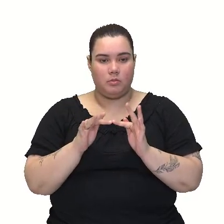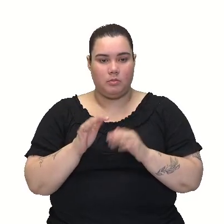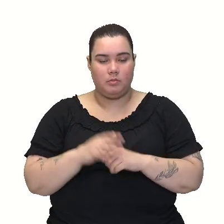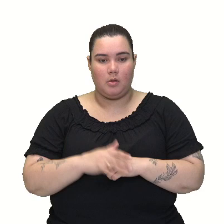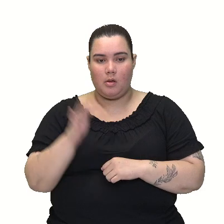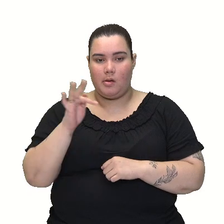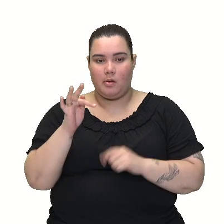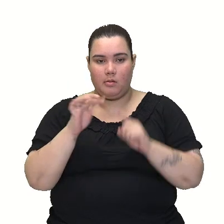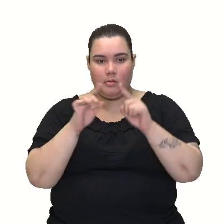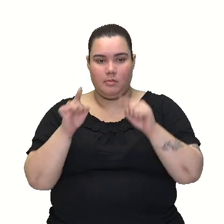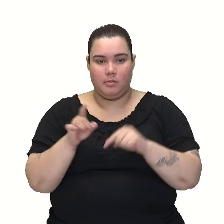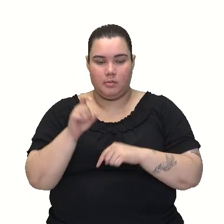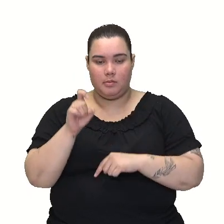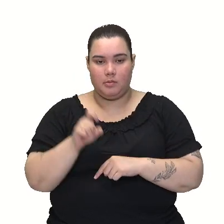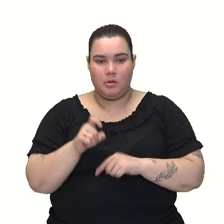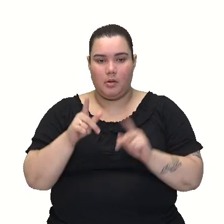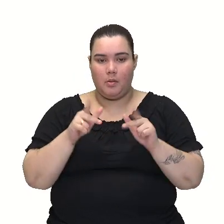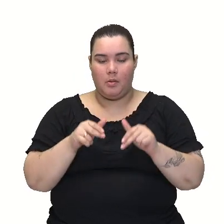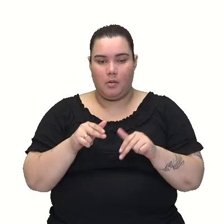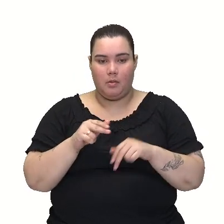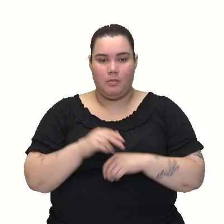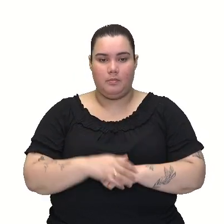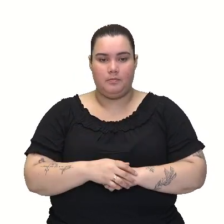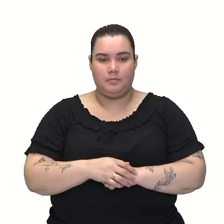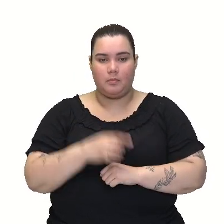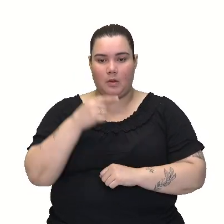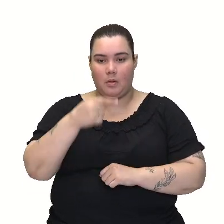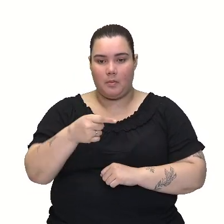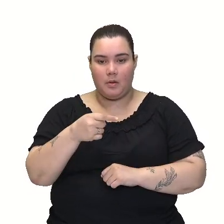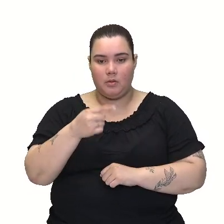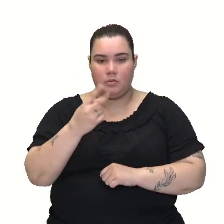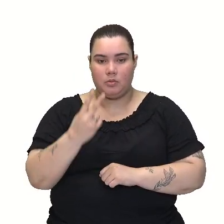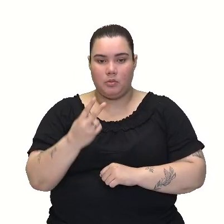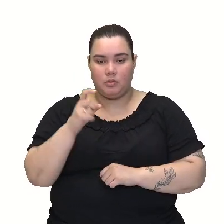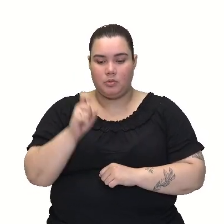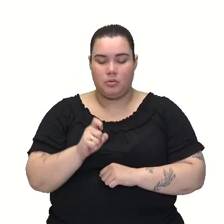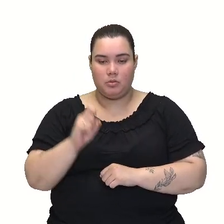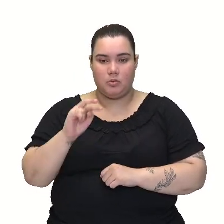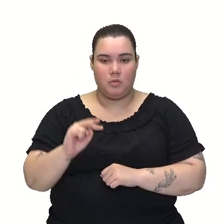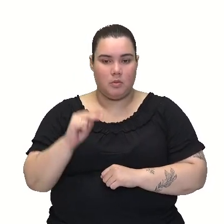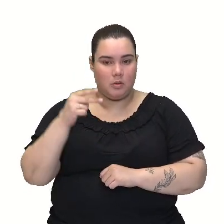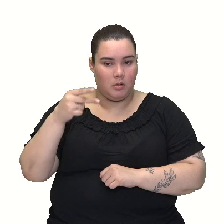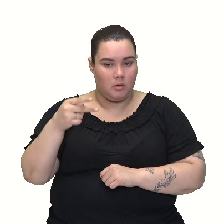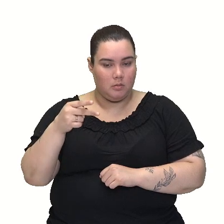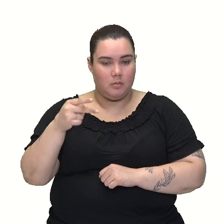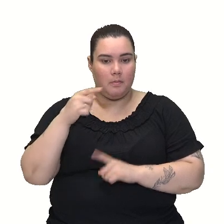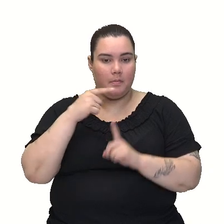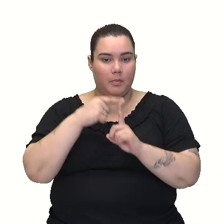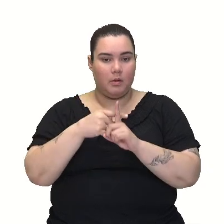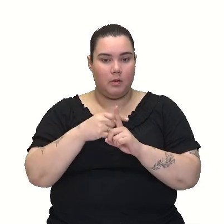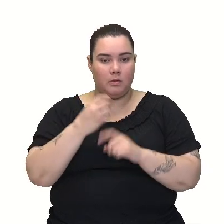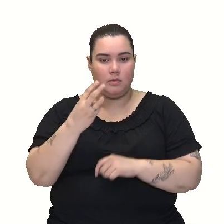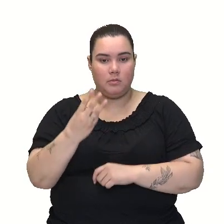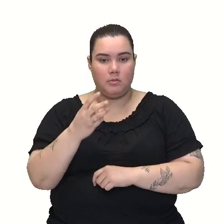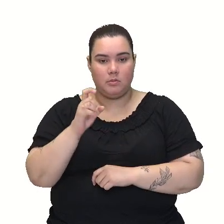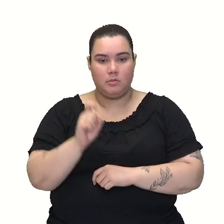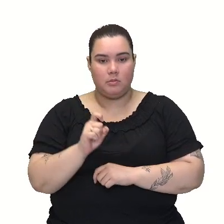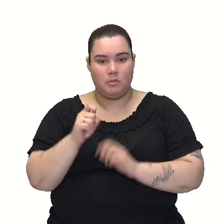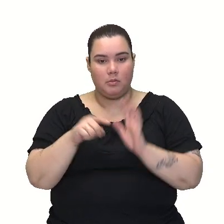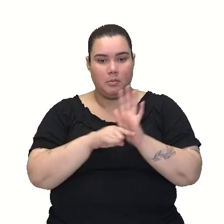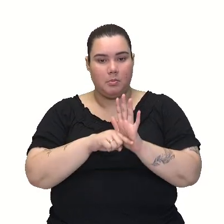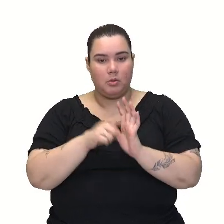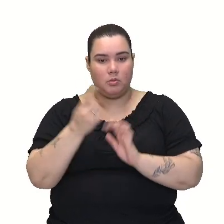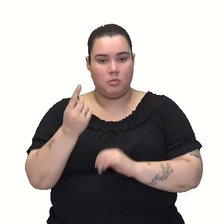de x igual a menos 2x ao quadrado mais 3x menos